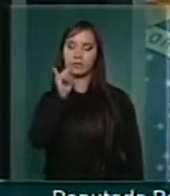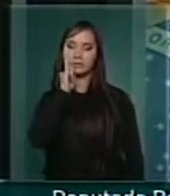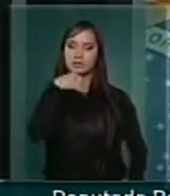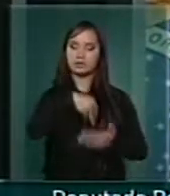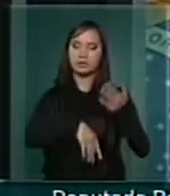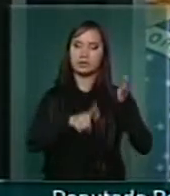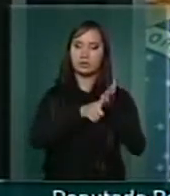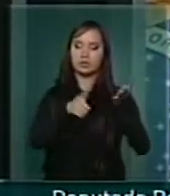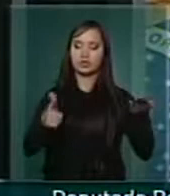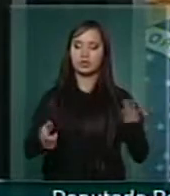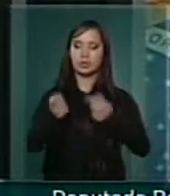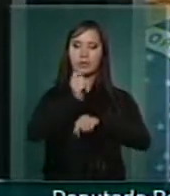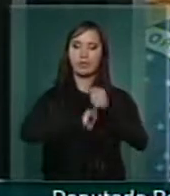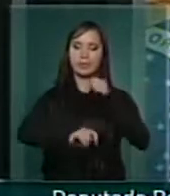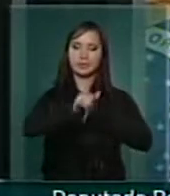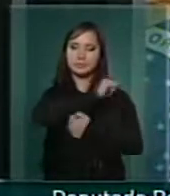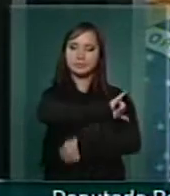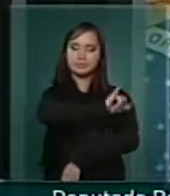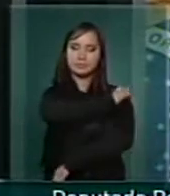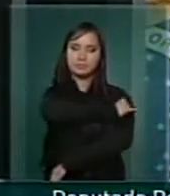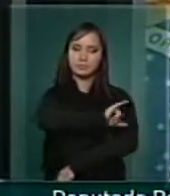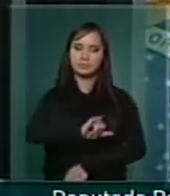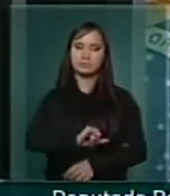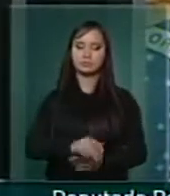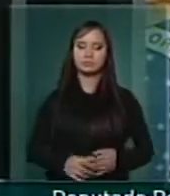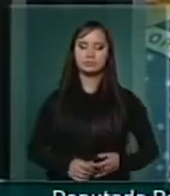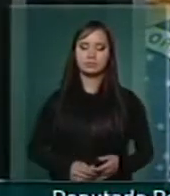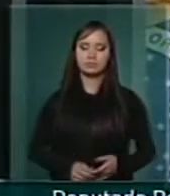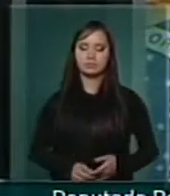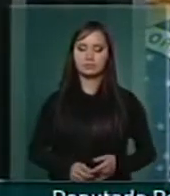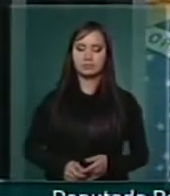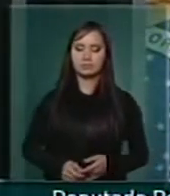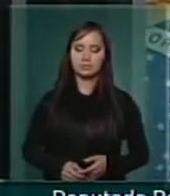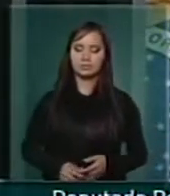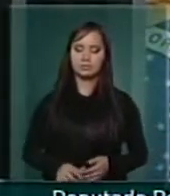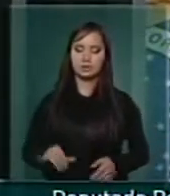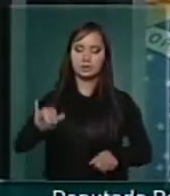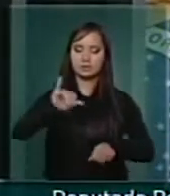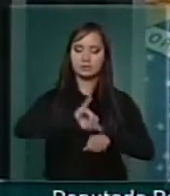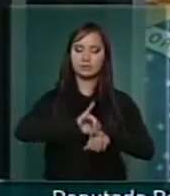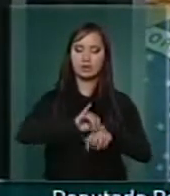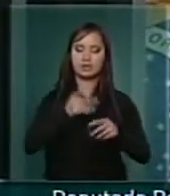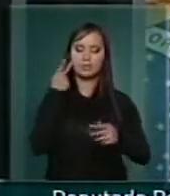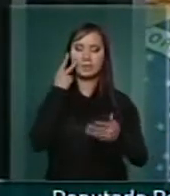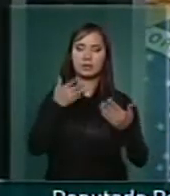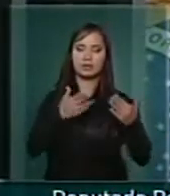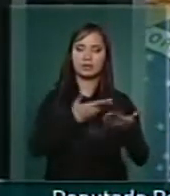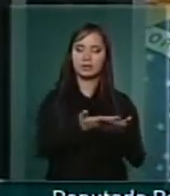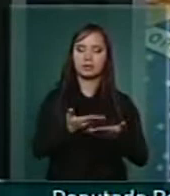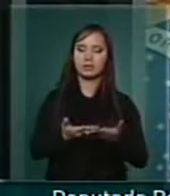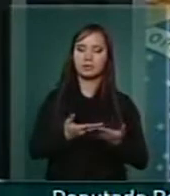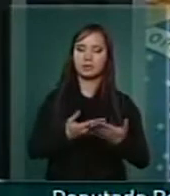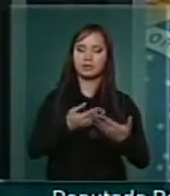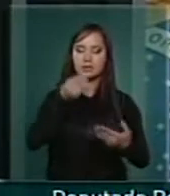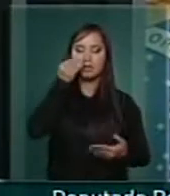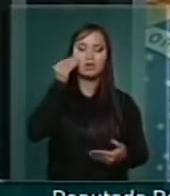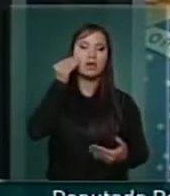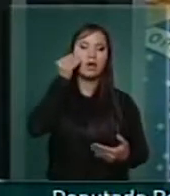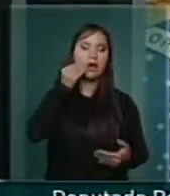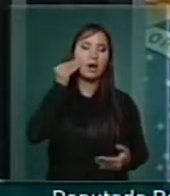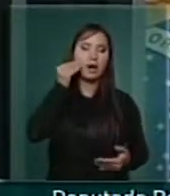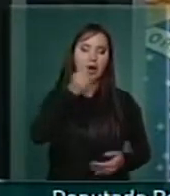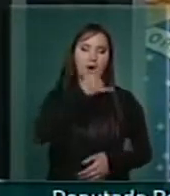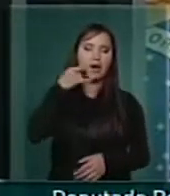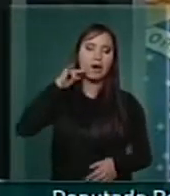do Rio de Janeiro. O Centro de Referência em Tratamento de Álcool, Tabaco e Outras Drogas do Estado constatou